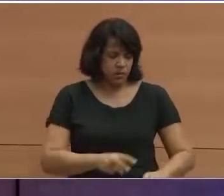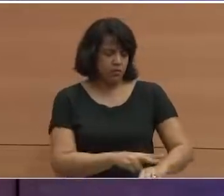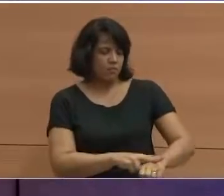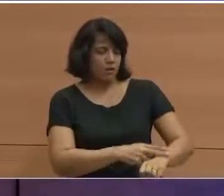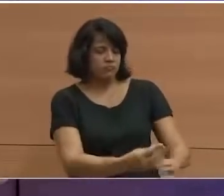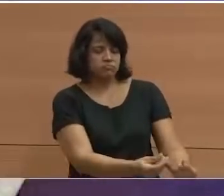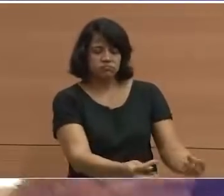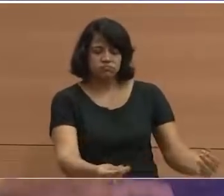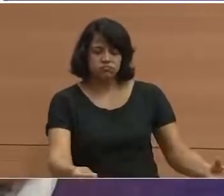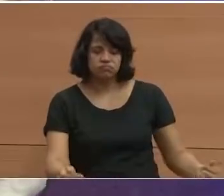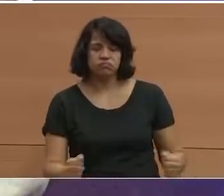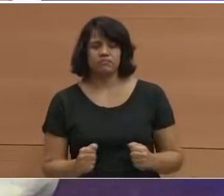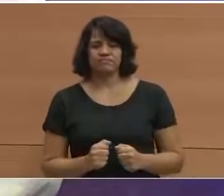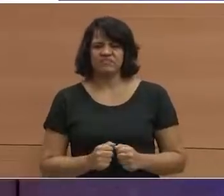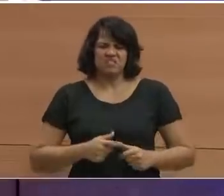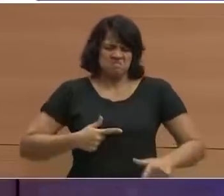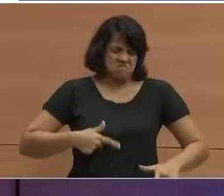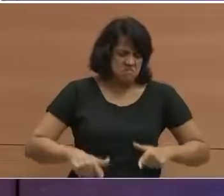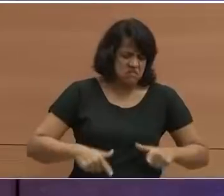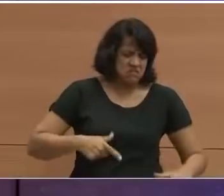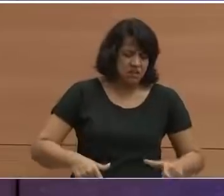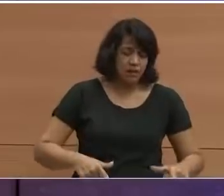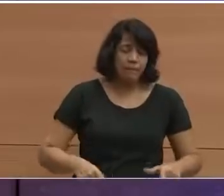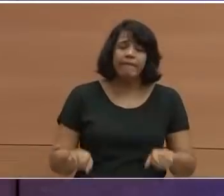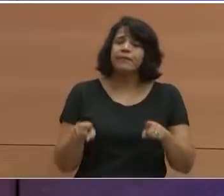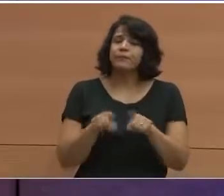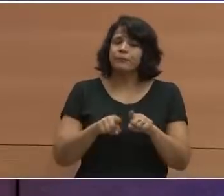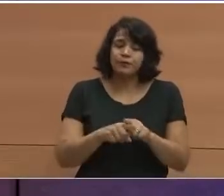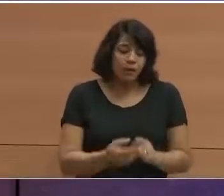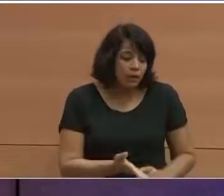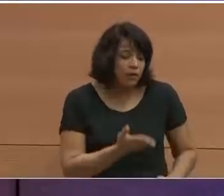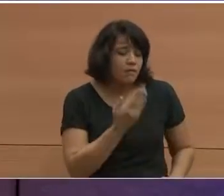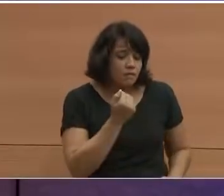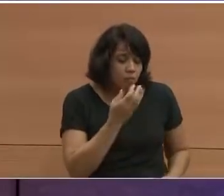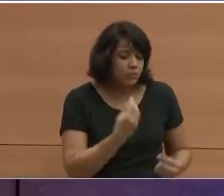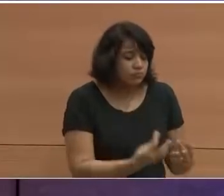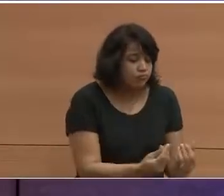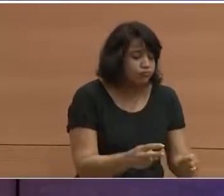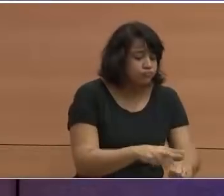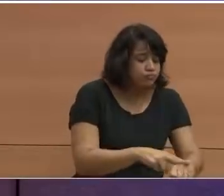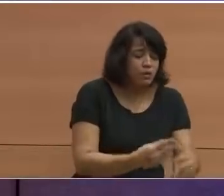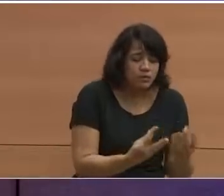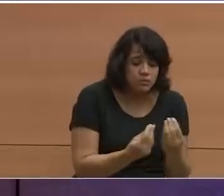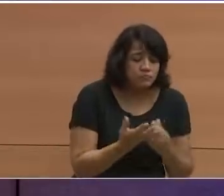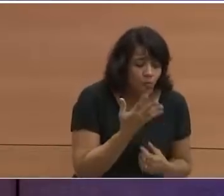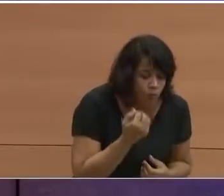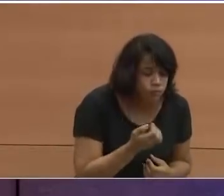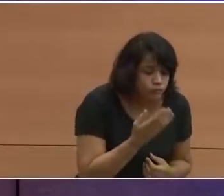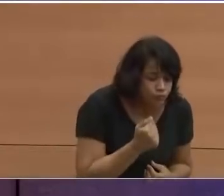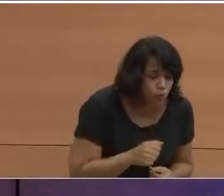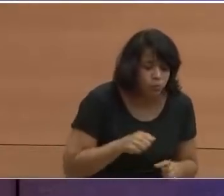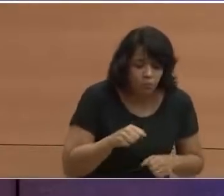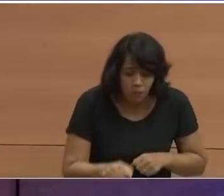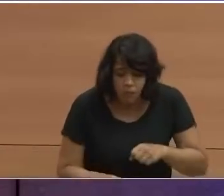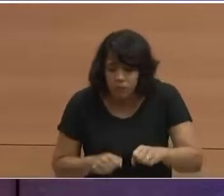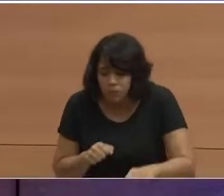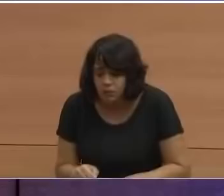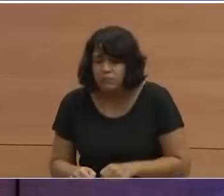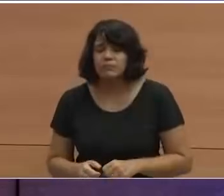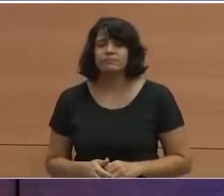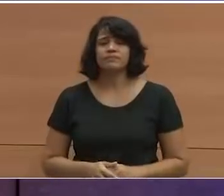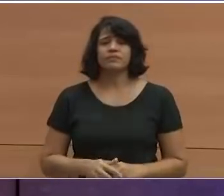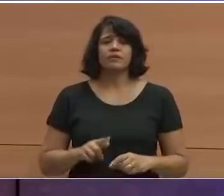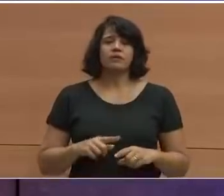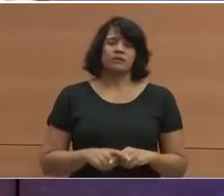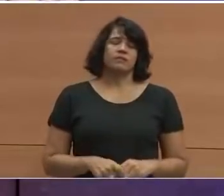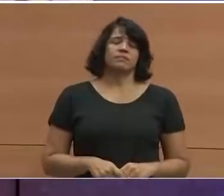Senhor. Então, assim, eu tinha esse direito, mas eu não usei desse direito no meio de vocês. Como